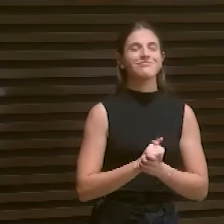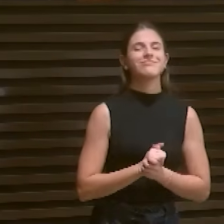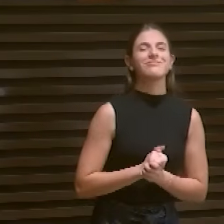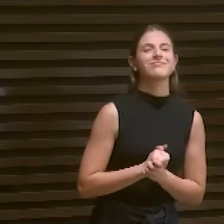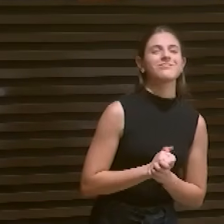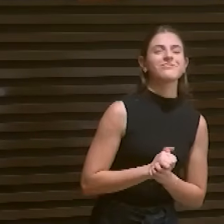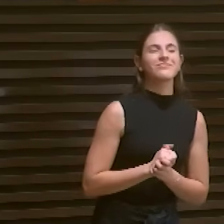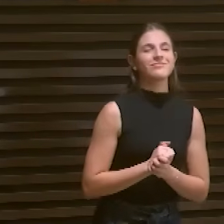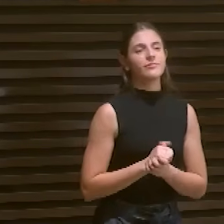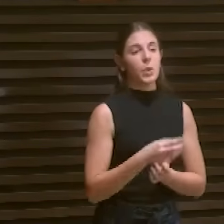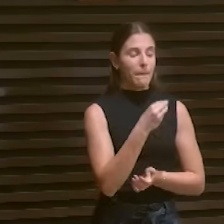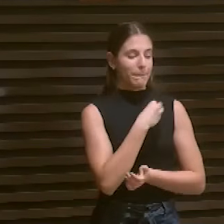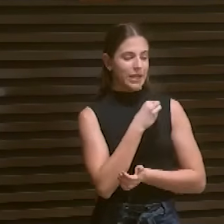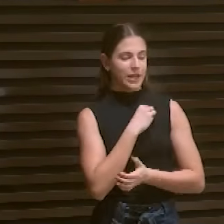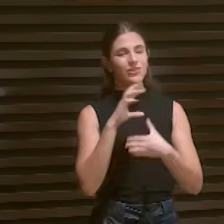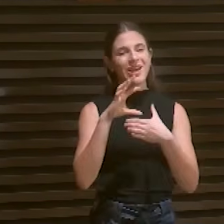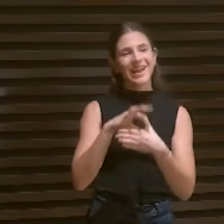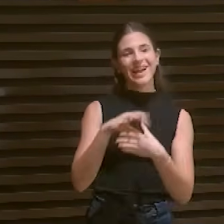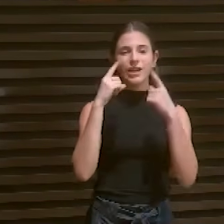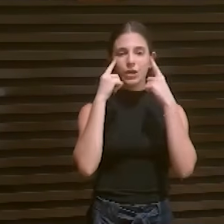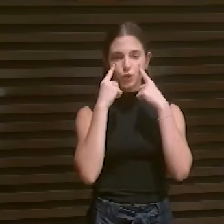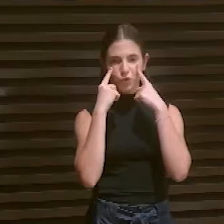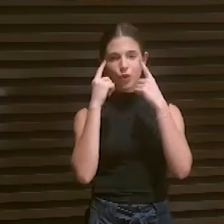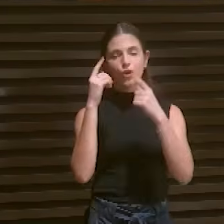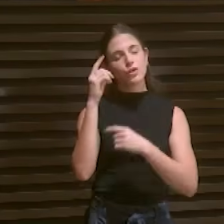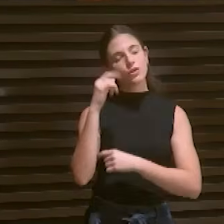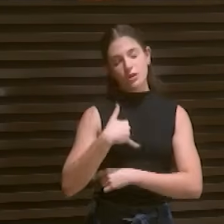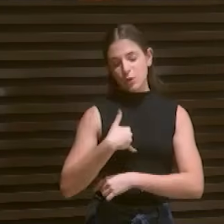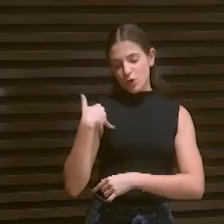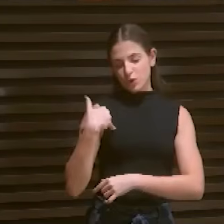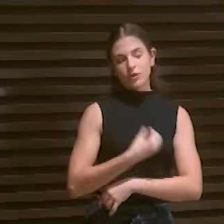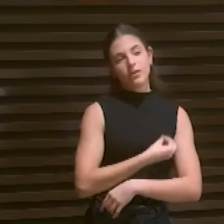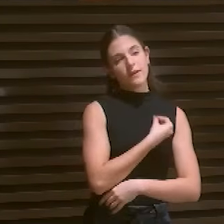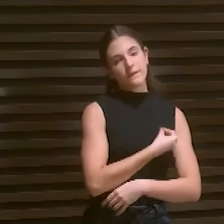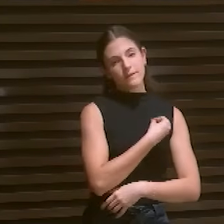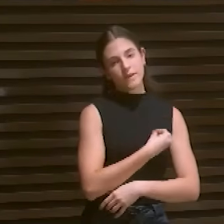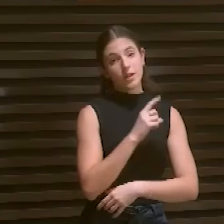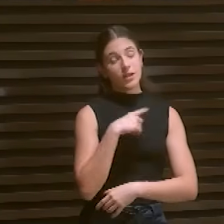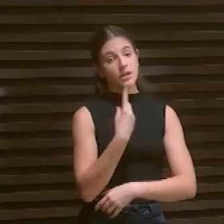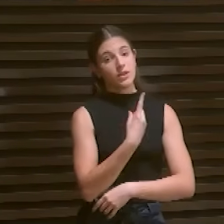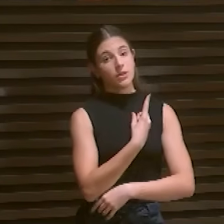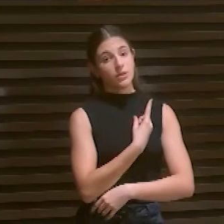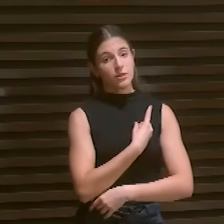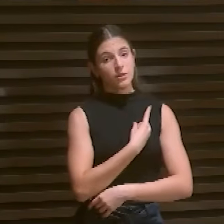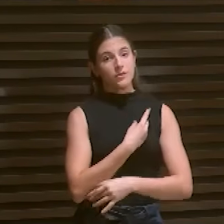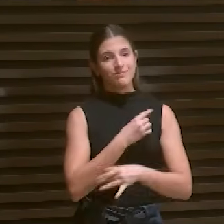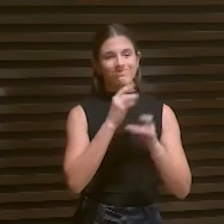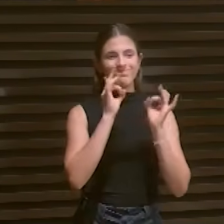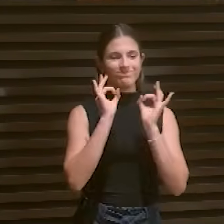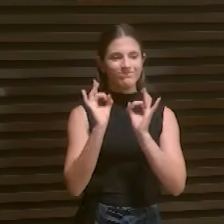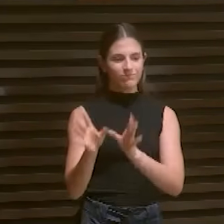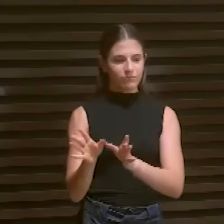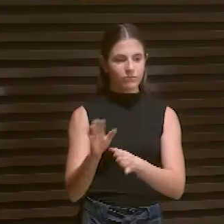A concupiscência da carne, a concupiscência dos olhos e o orgulho da vida. Que nós venhamos a rejeitar tudo